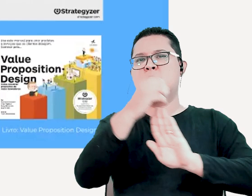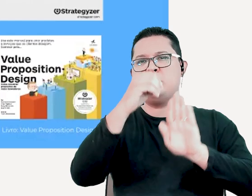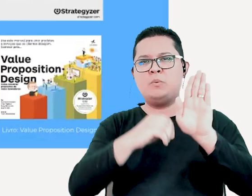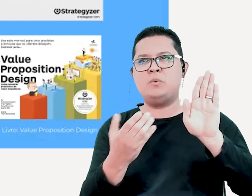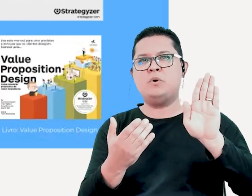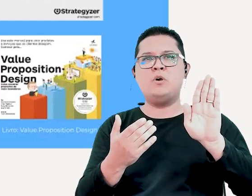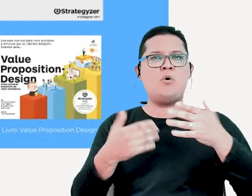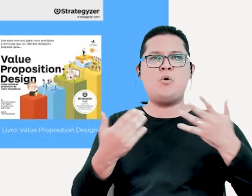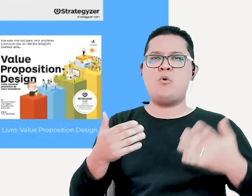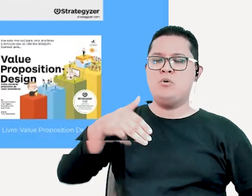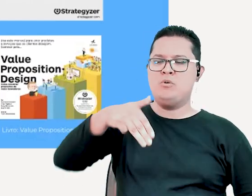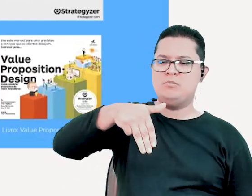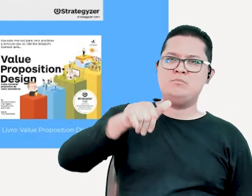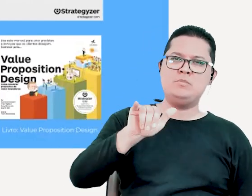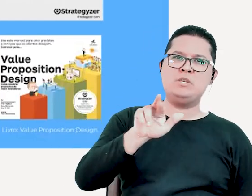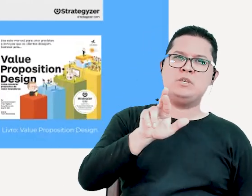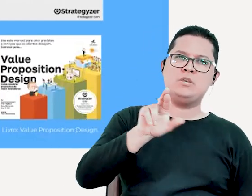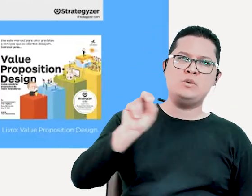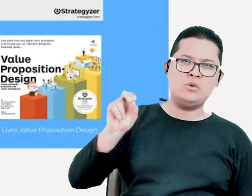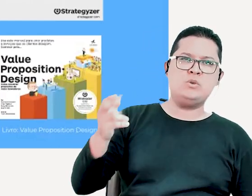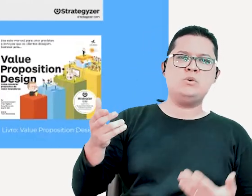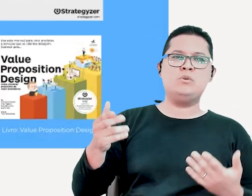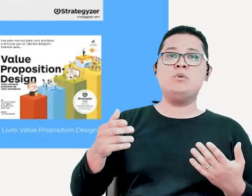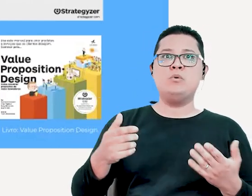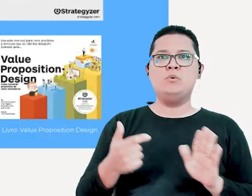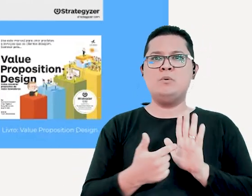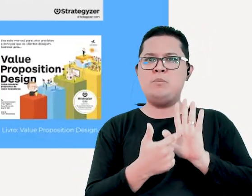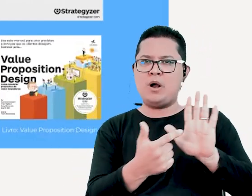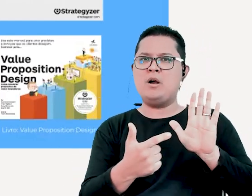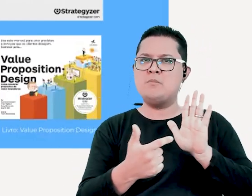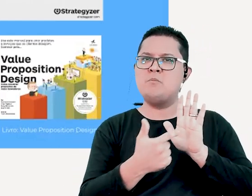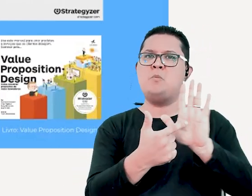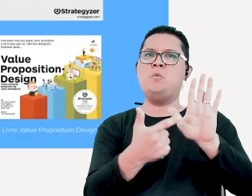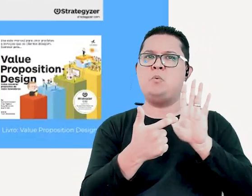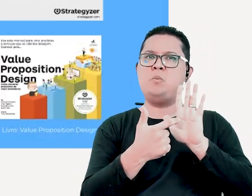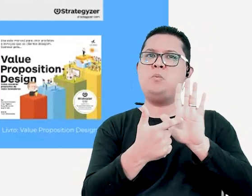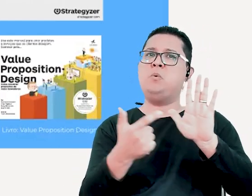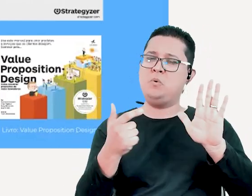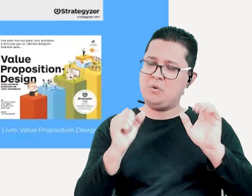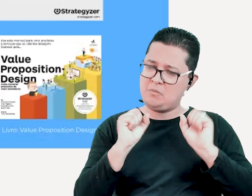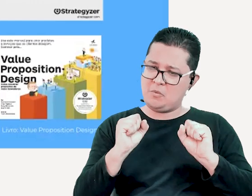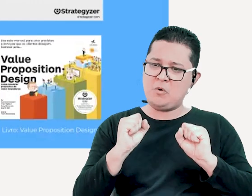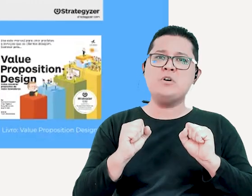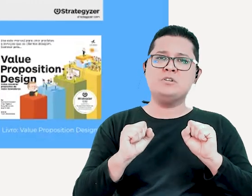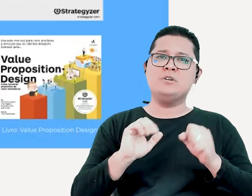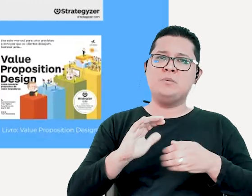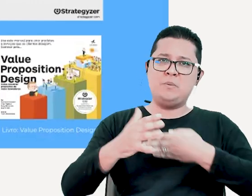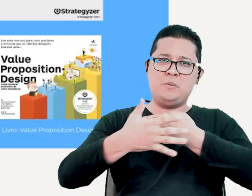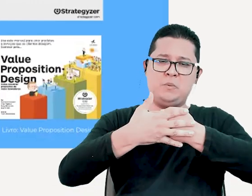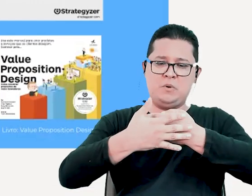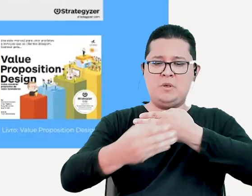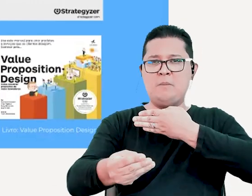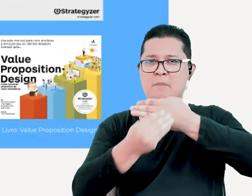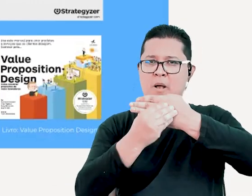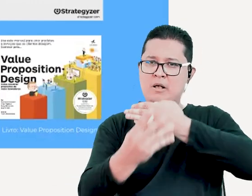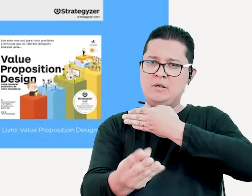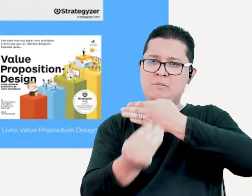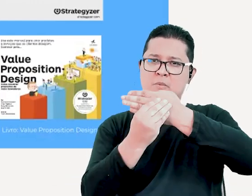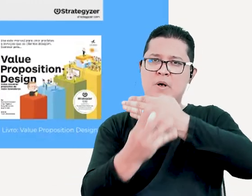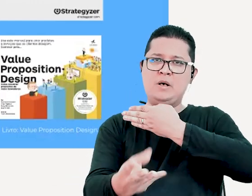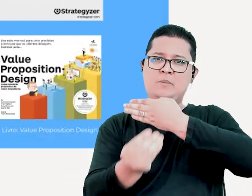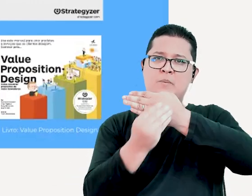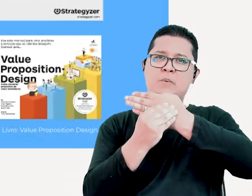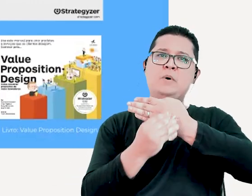Miro, para dar essa visibilidade mais estruturada, até para ficar mais fácil para você enxergar e entender